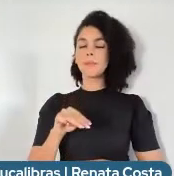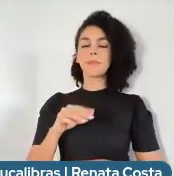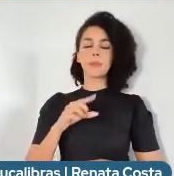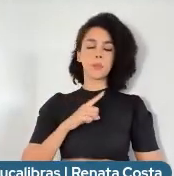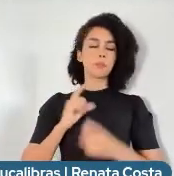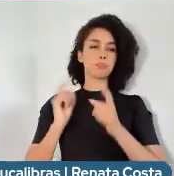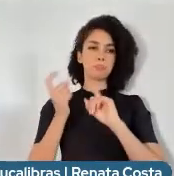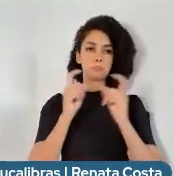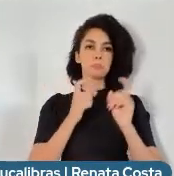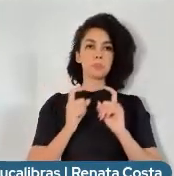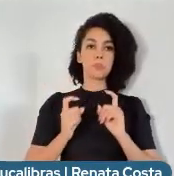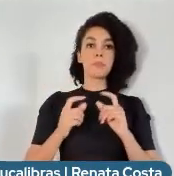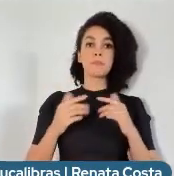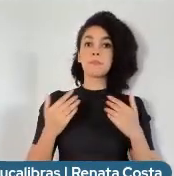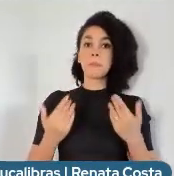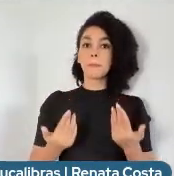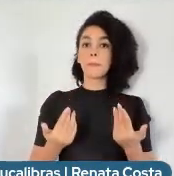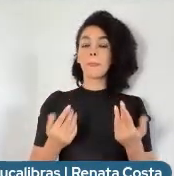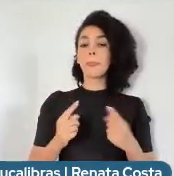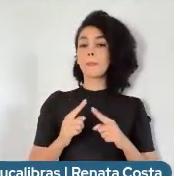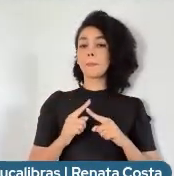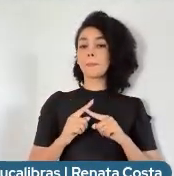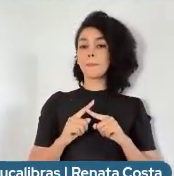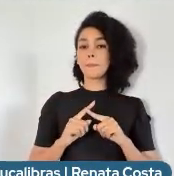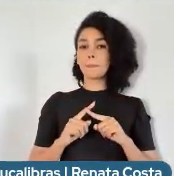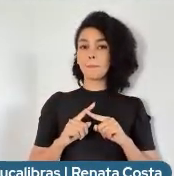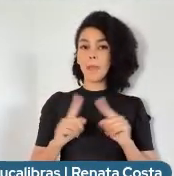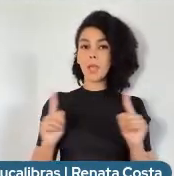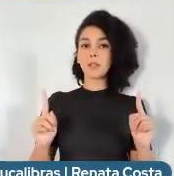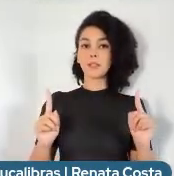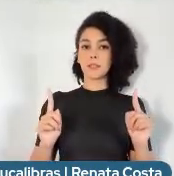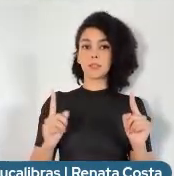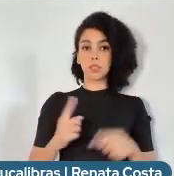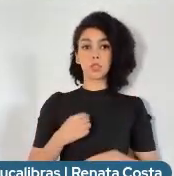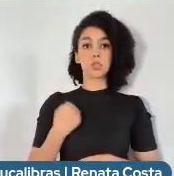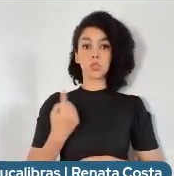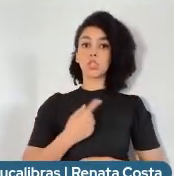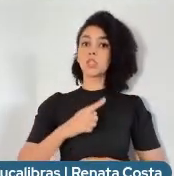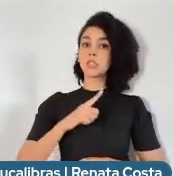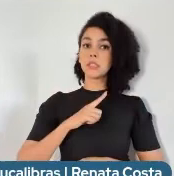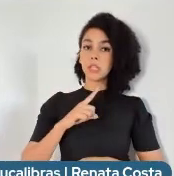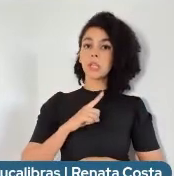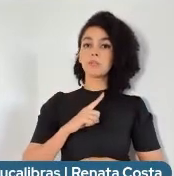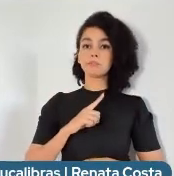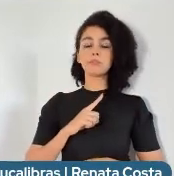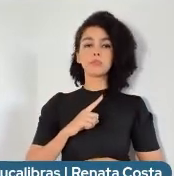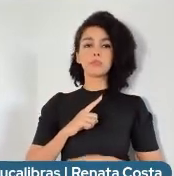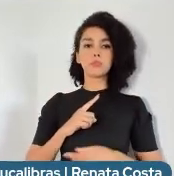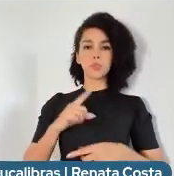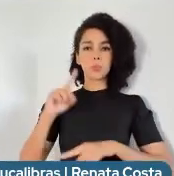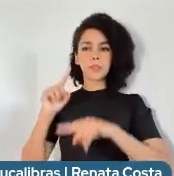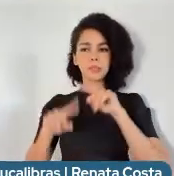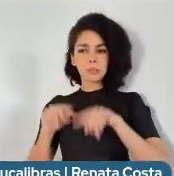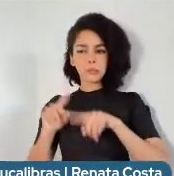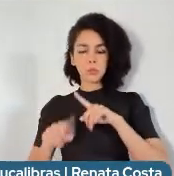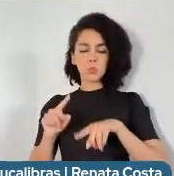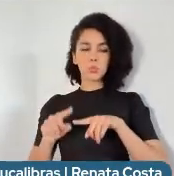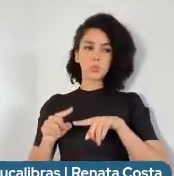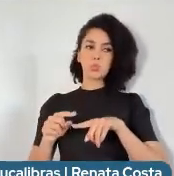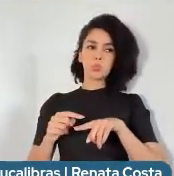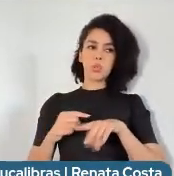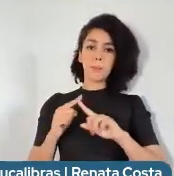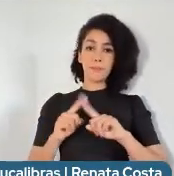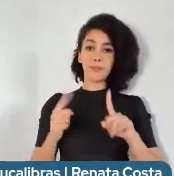debatido, porém, a questão é, nós temos os instrumentos, mas